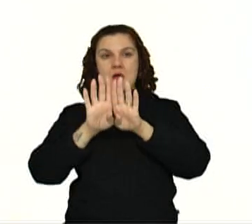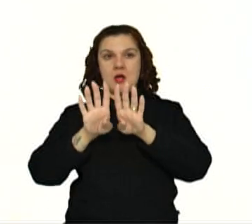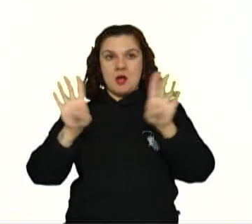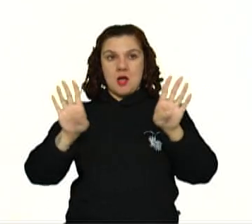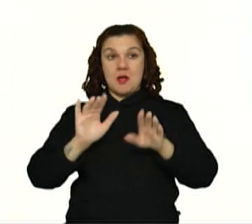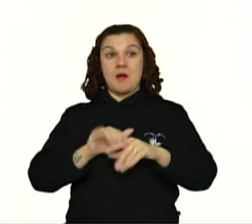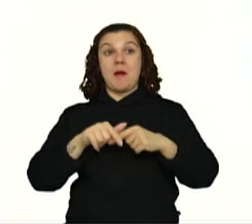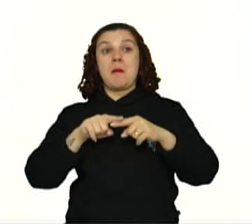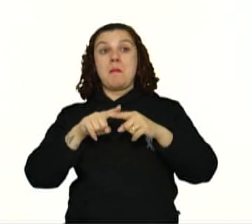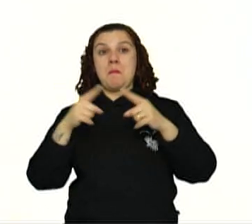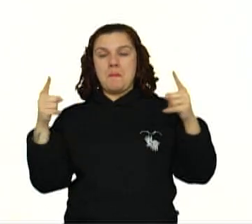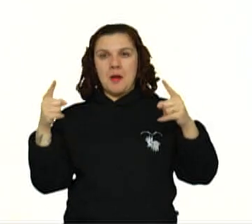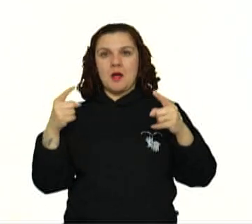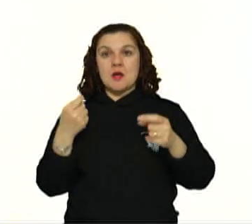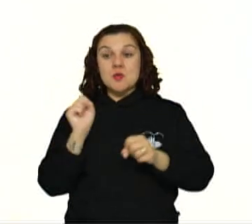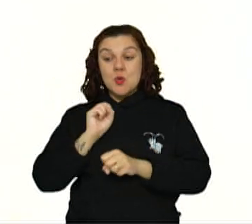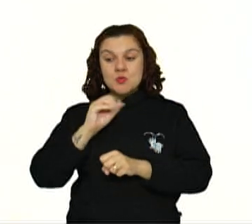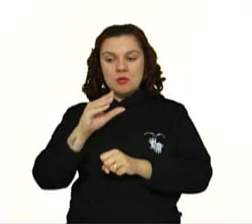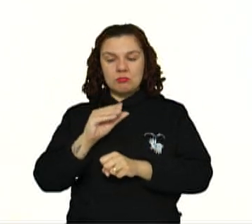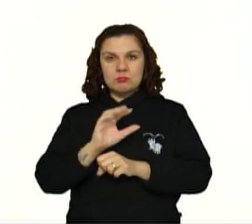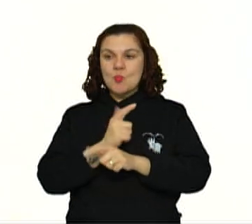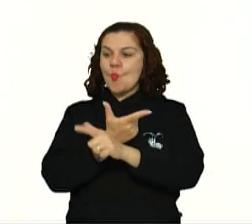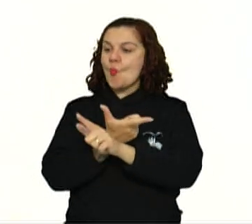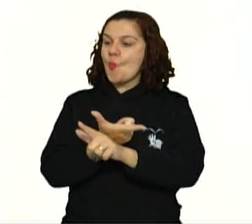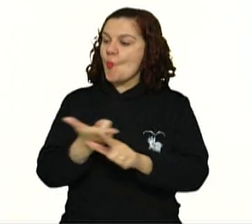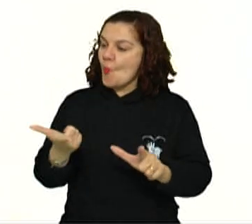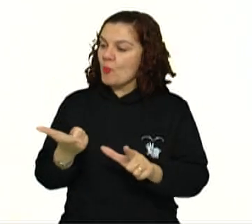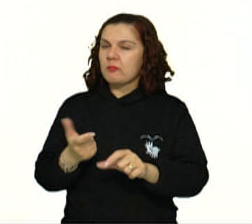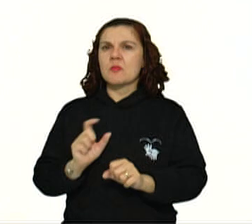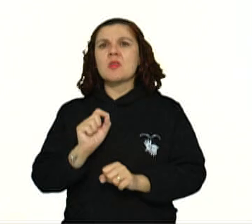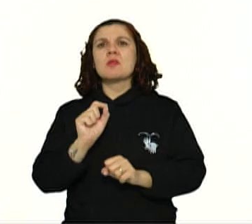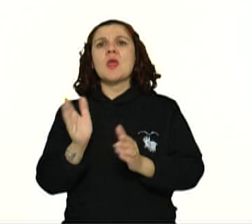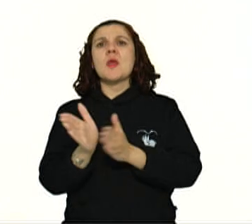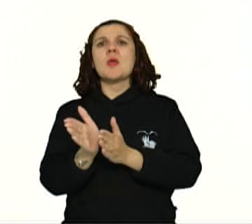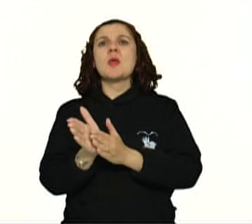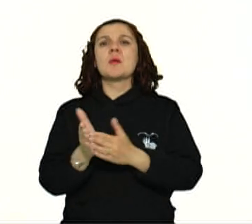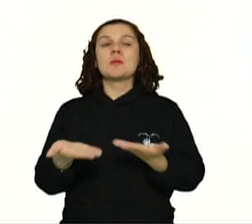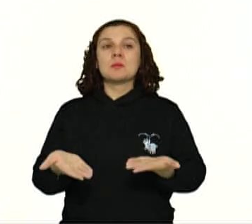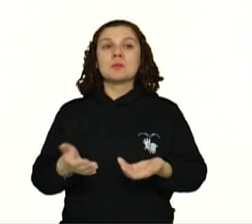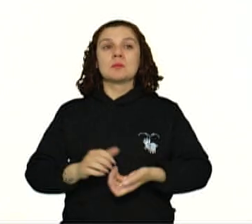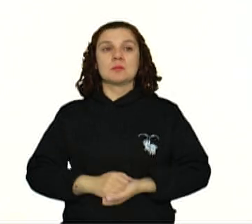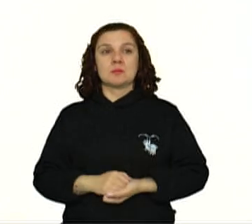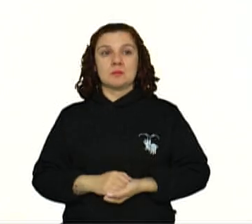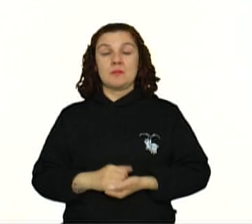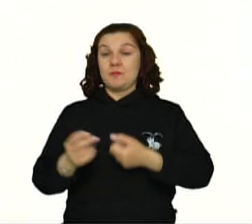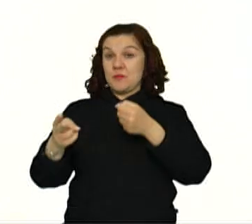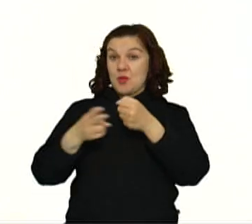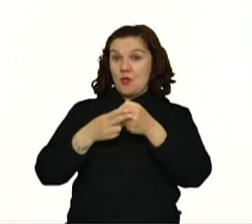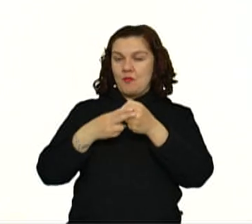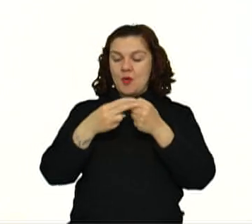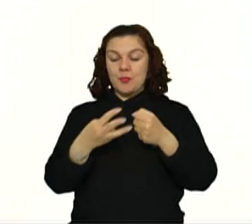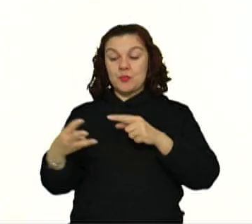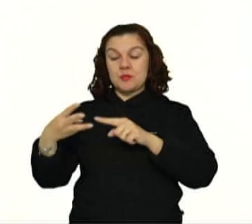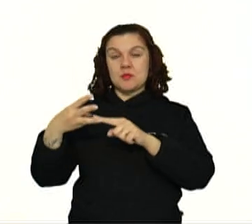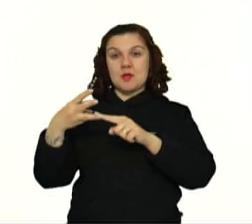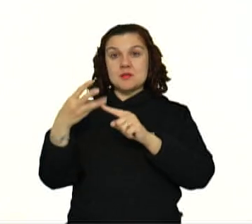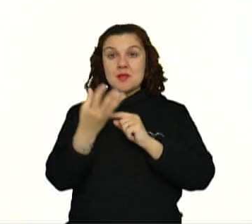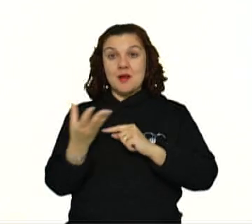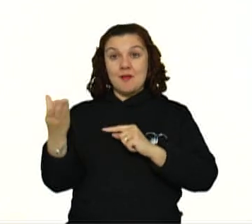mas quando saí não havia ninguém. Quem bateu? Né? O verbo está na terceira pessoa